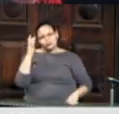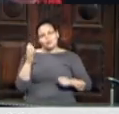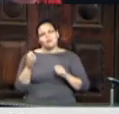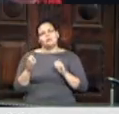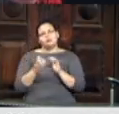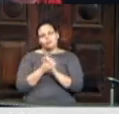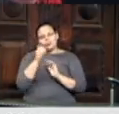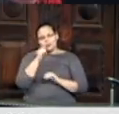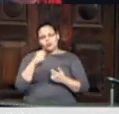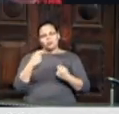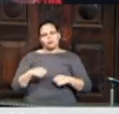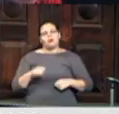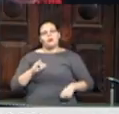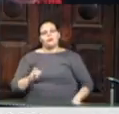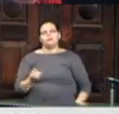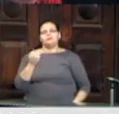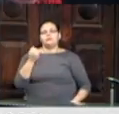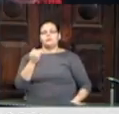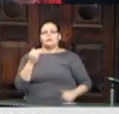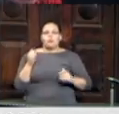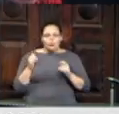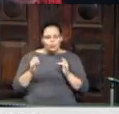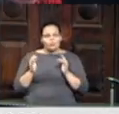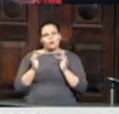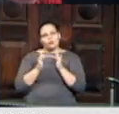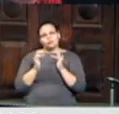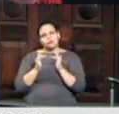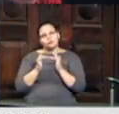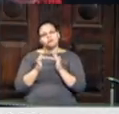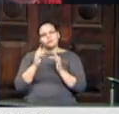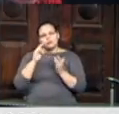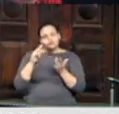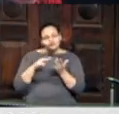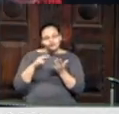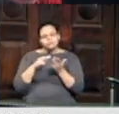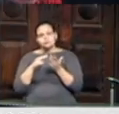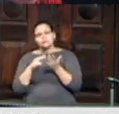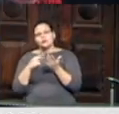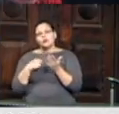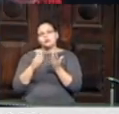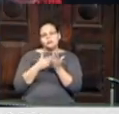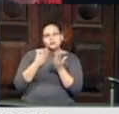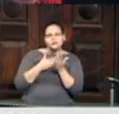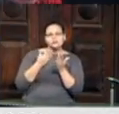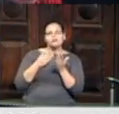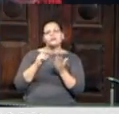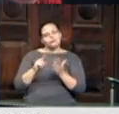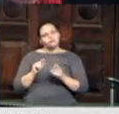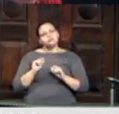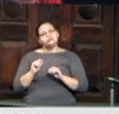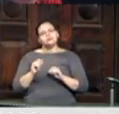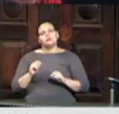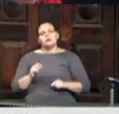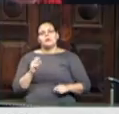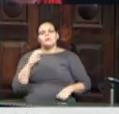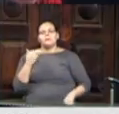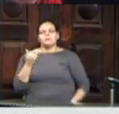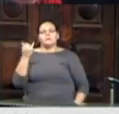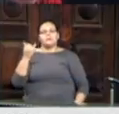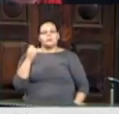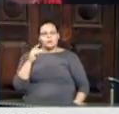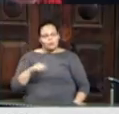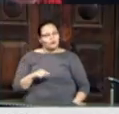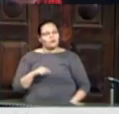essa oportunidade desse contato e perceber que isso foi enriquecedor sob o ponto de vista